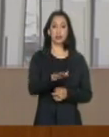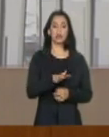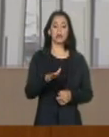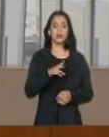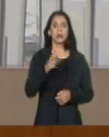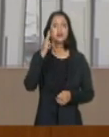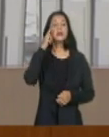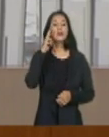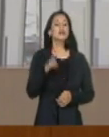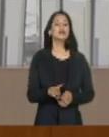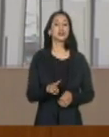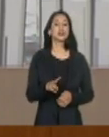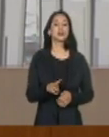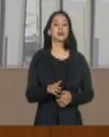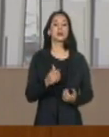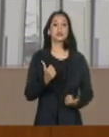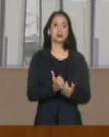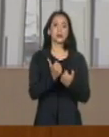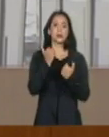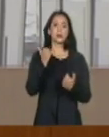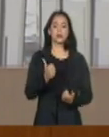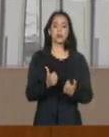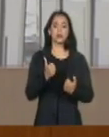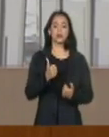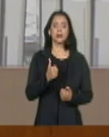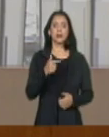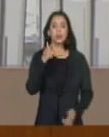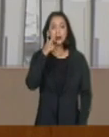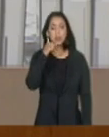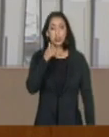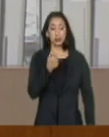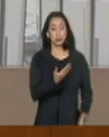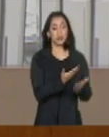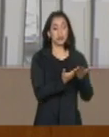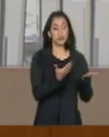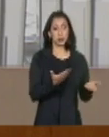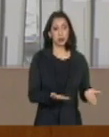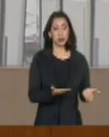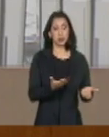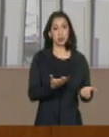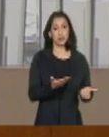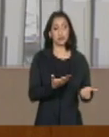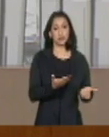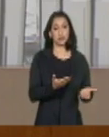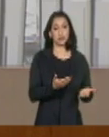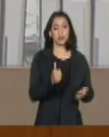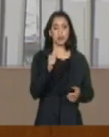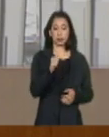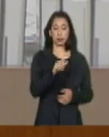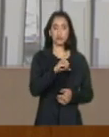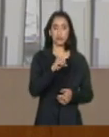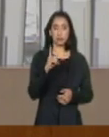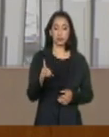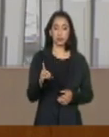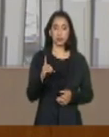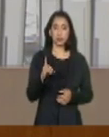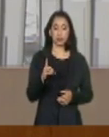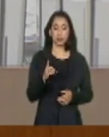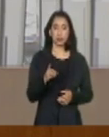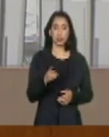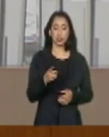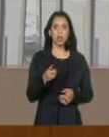isso o nosso vice-decano, o ministro Marco Aurélio, e o ministro Celso, que ficaram vencidos naquela ação direta, porque entendiam que não poderia sequer ter nenhum